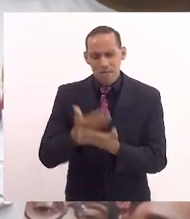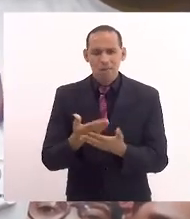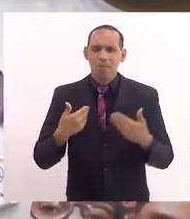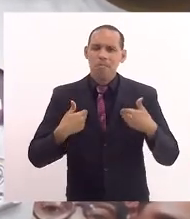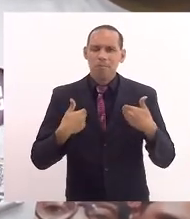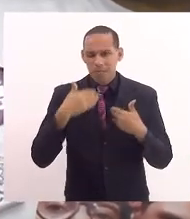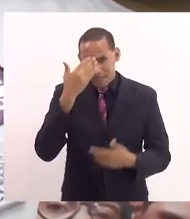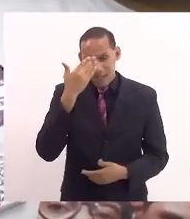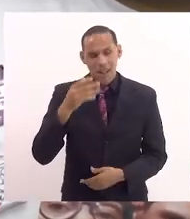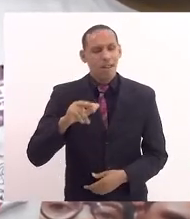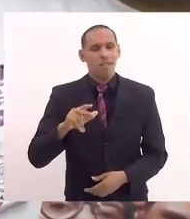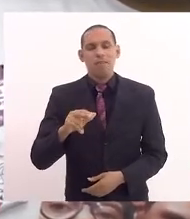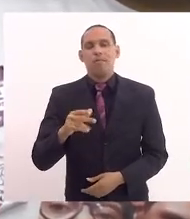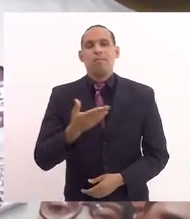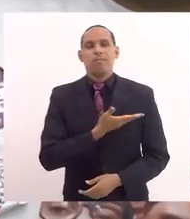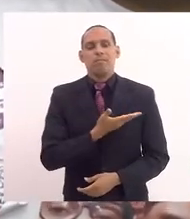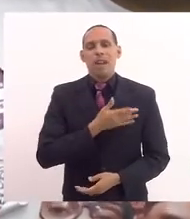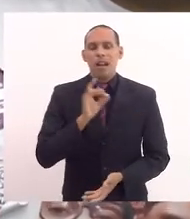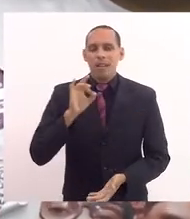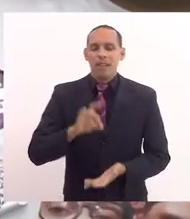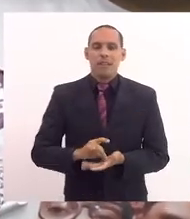Obrigado, irmão, pela amizade, de verdade.